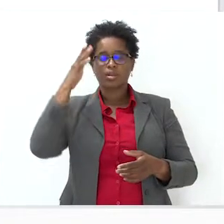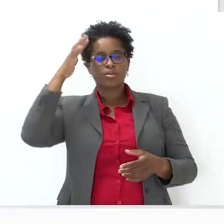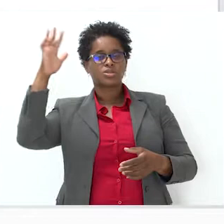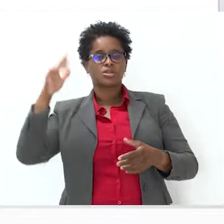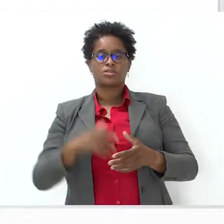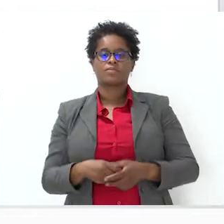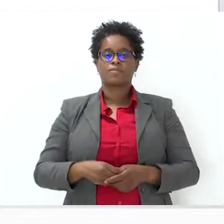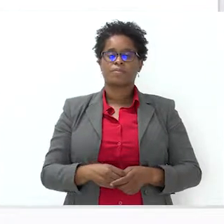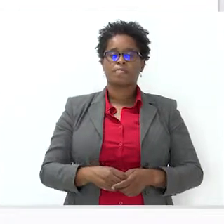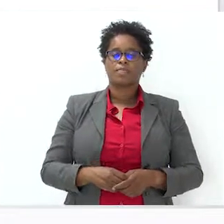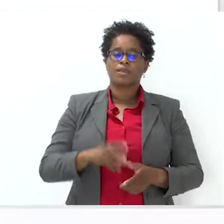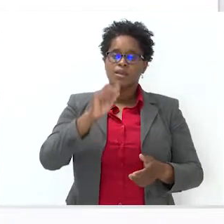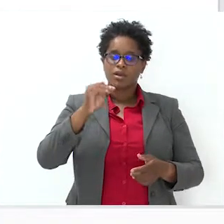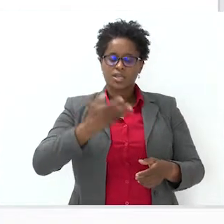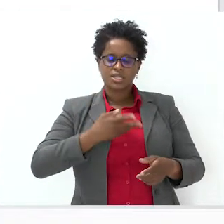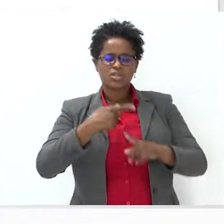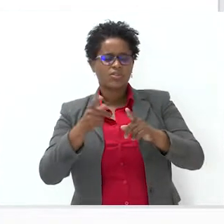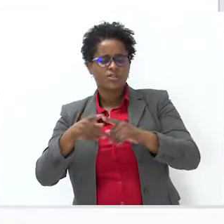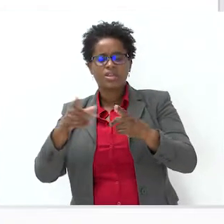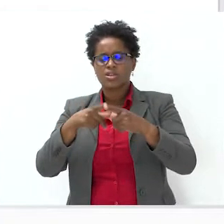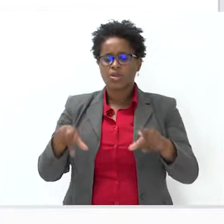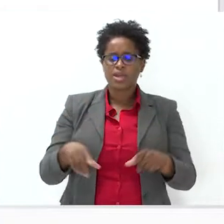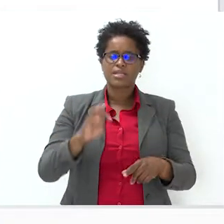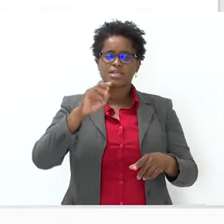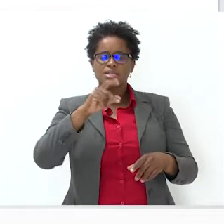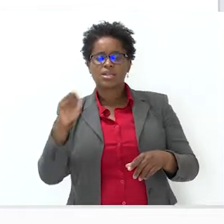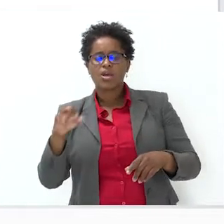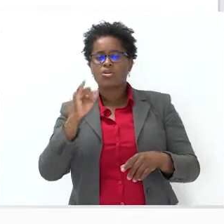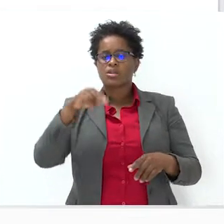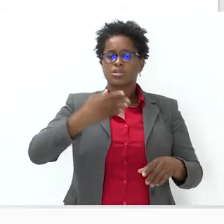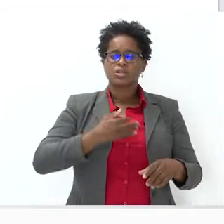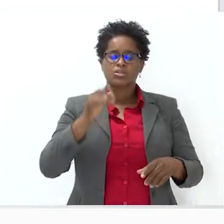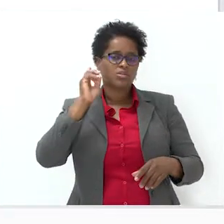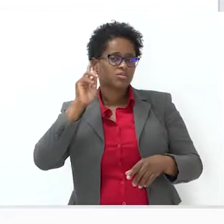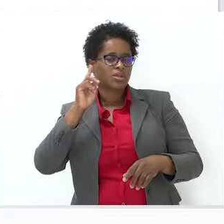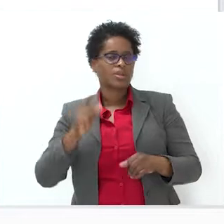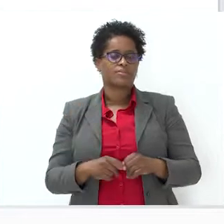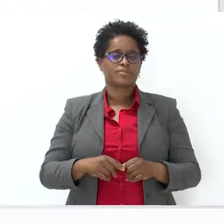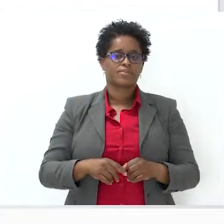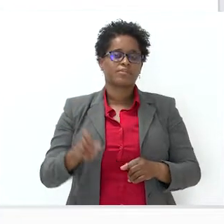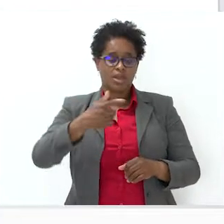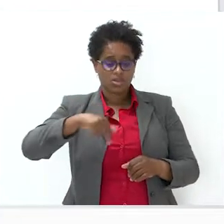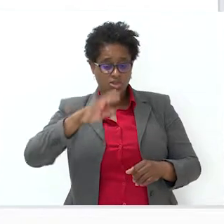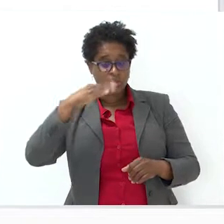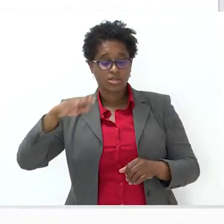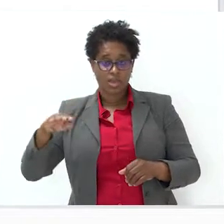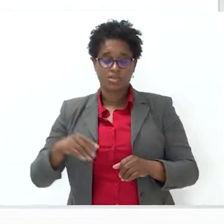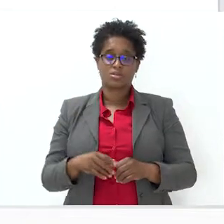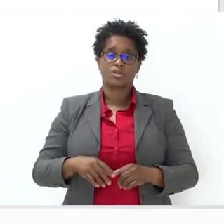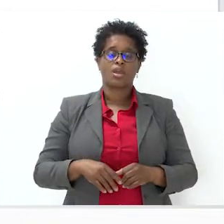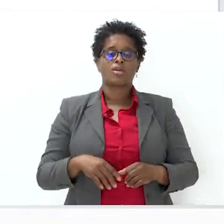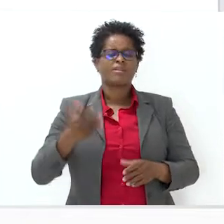imaginação. As diversidades de linguagens são indicadores fundamentais para as nossas